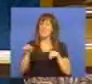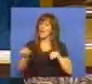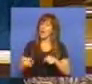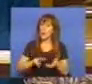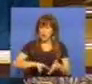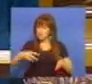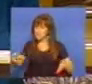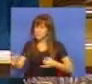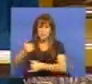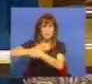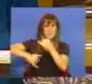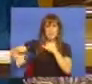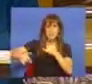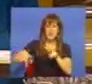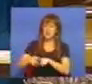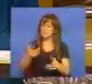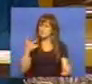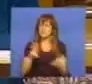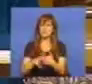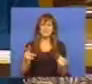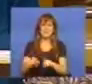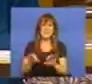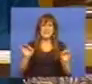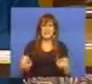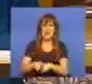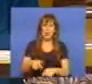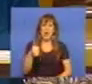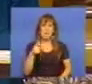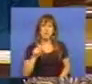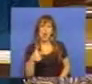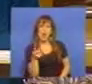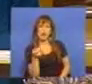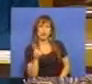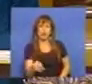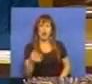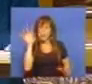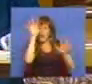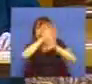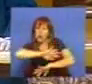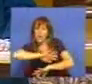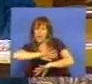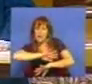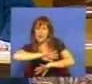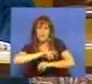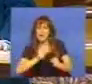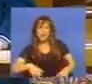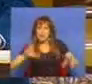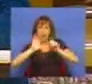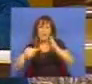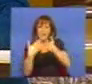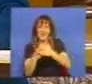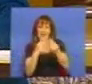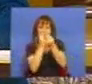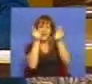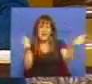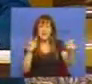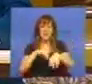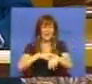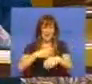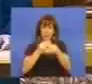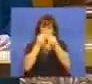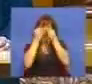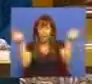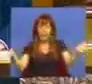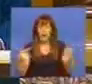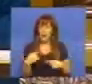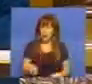esta remodelação será verdadeiramente como o Botox. desfarça, mas não renova, desaparece com o tempo e